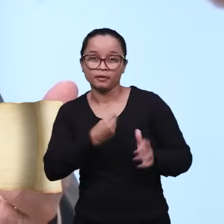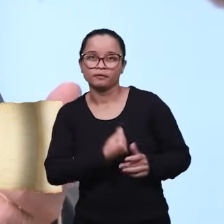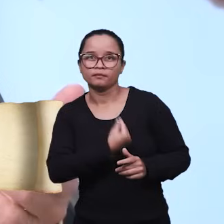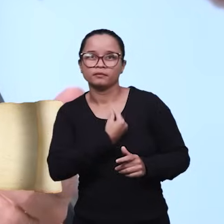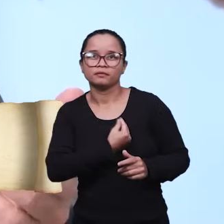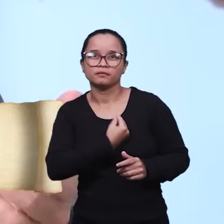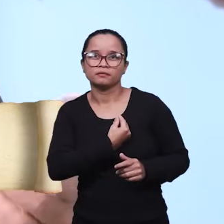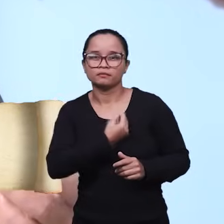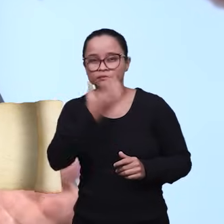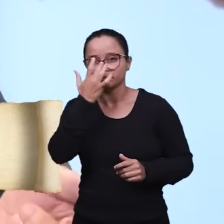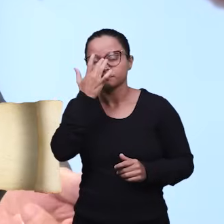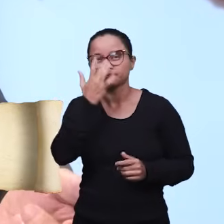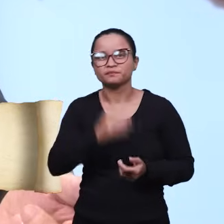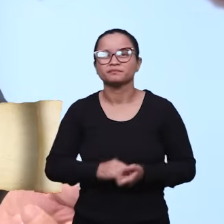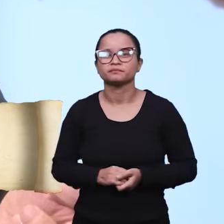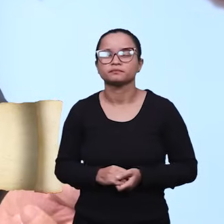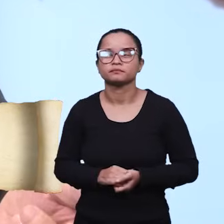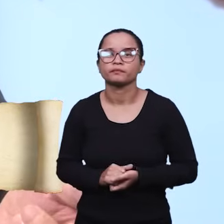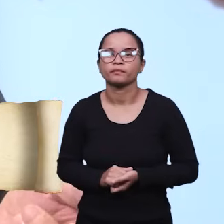vida a